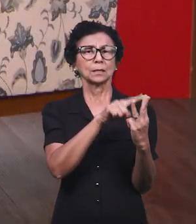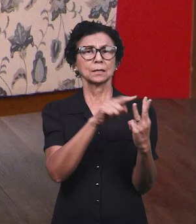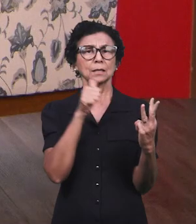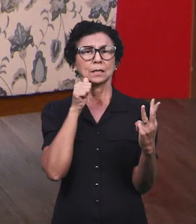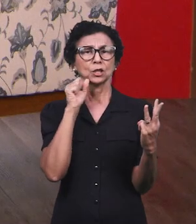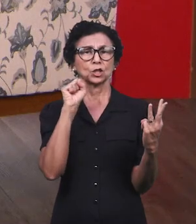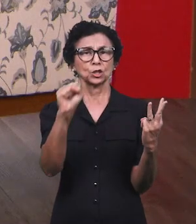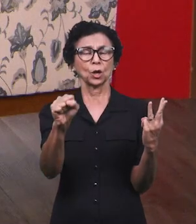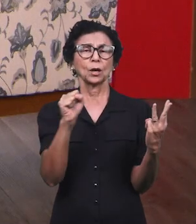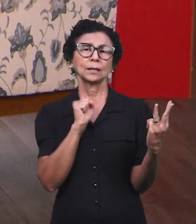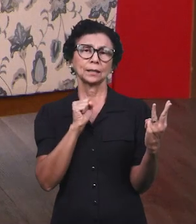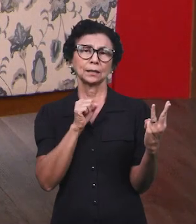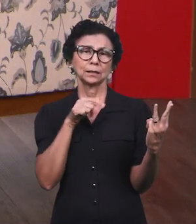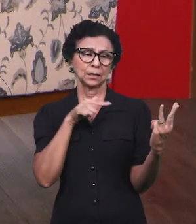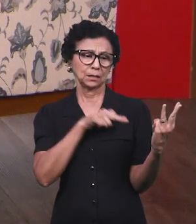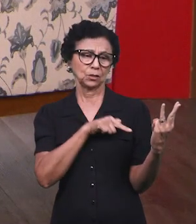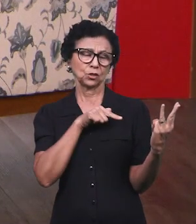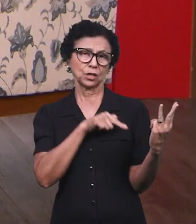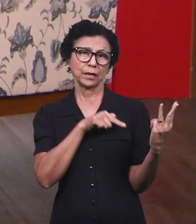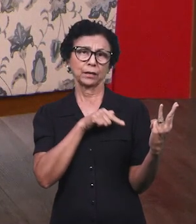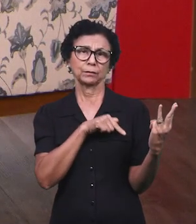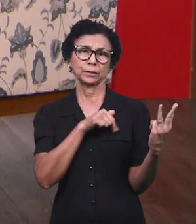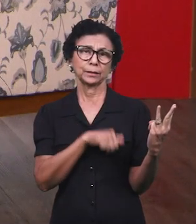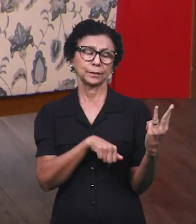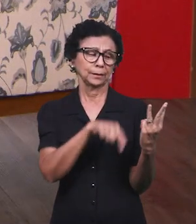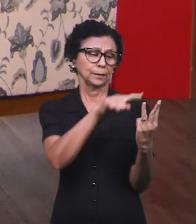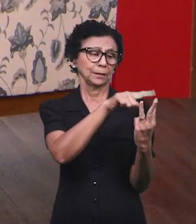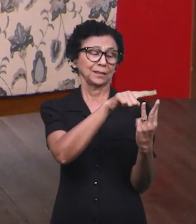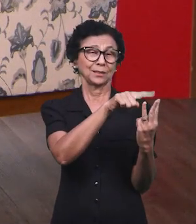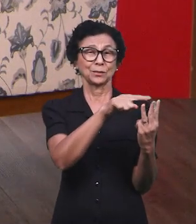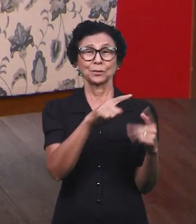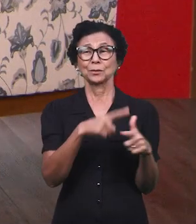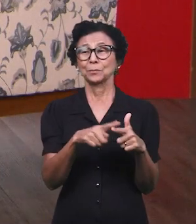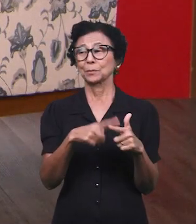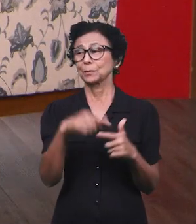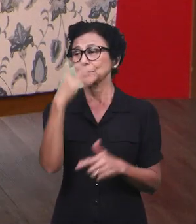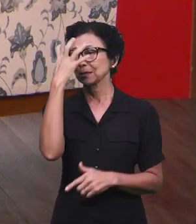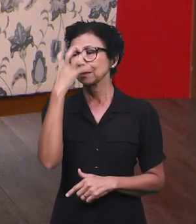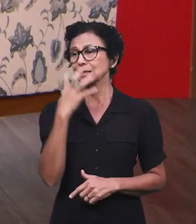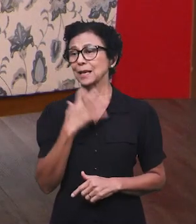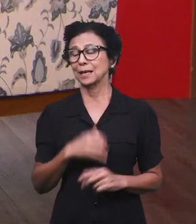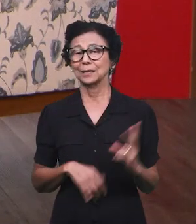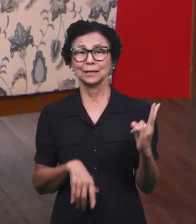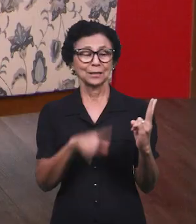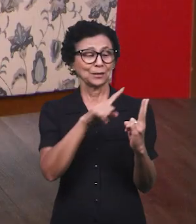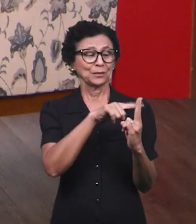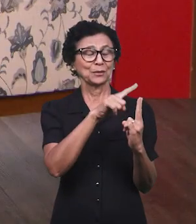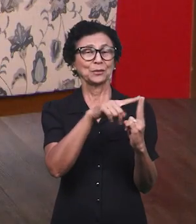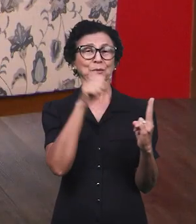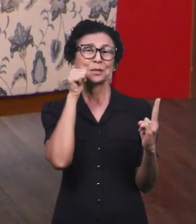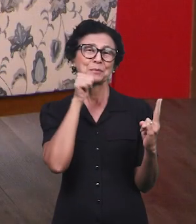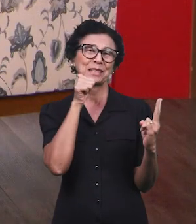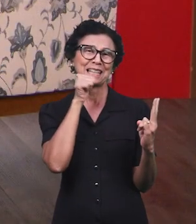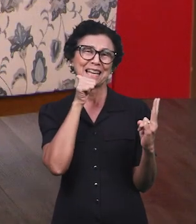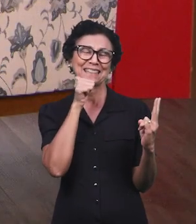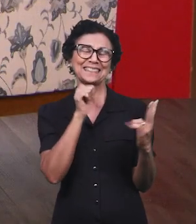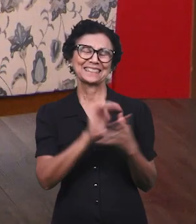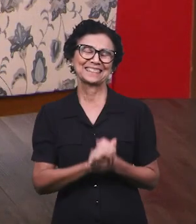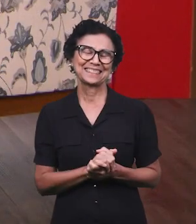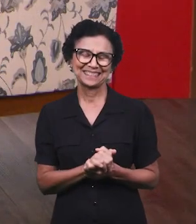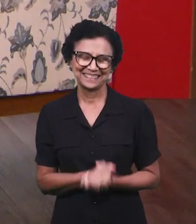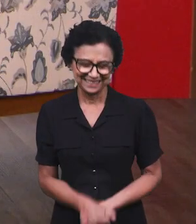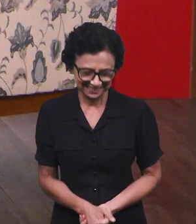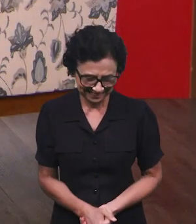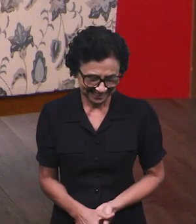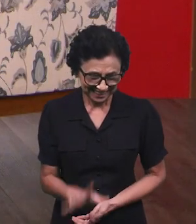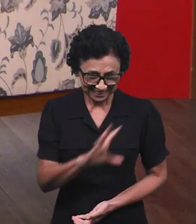mais comum é sogra e nora. Eu costumo dizer que esse problema é muito sério, porque são duas mulheres apaixonadas